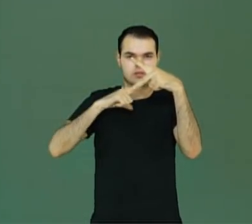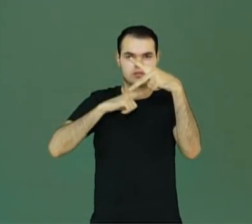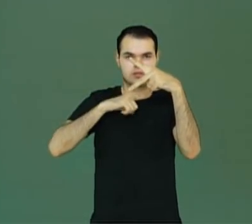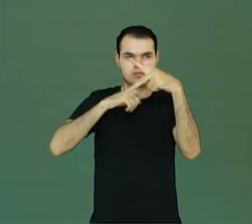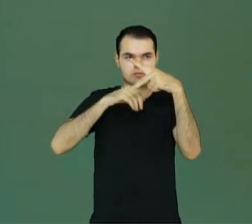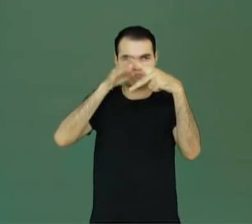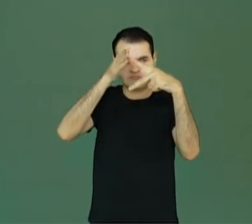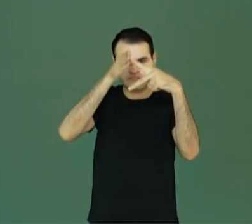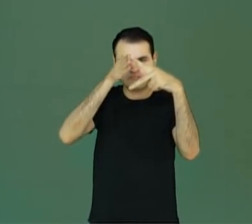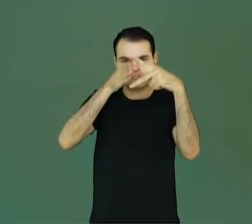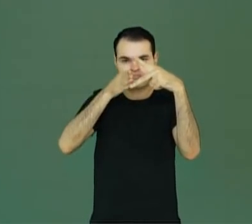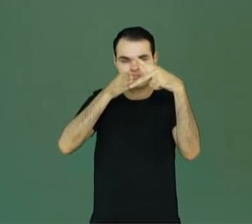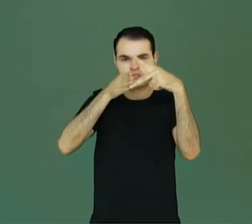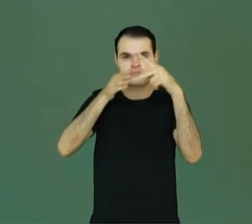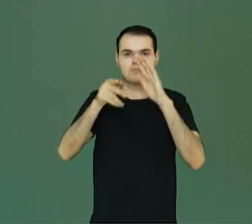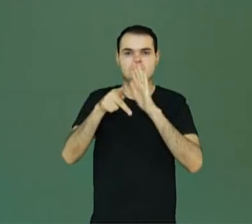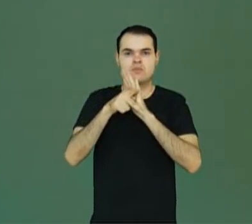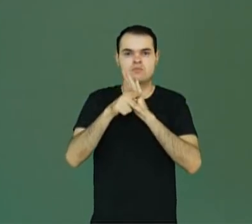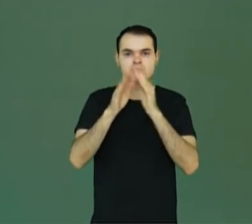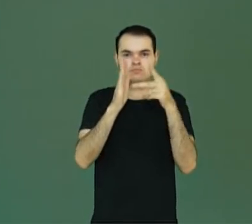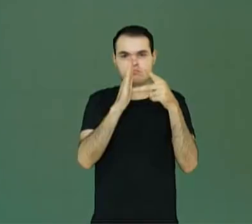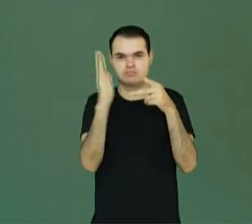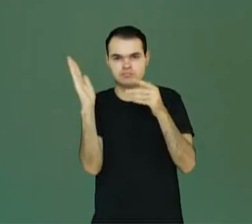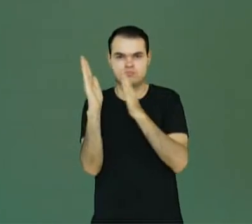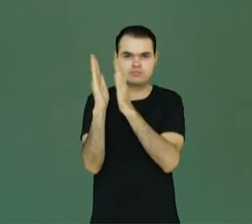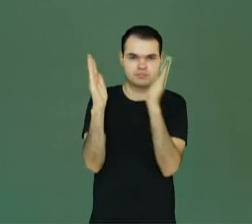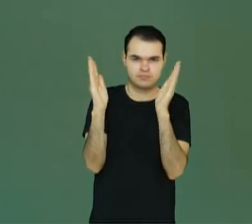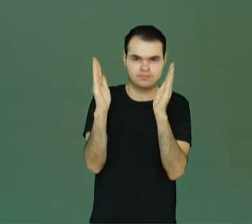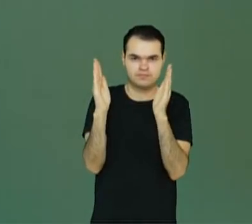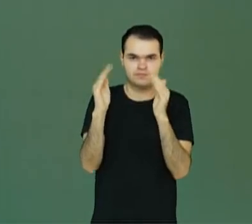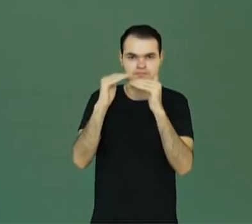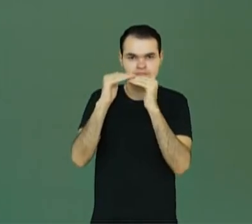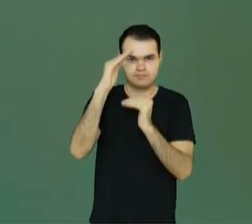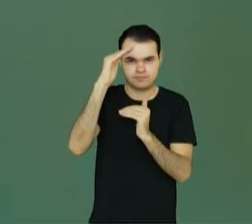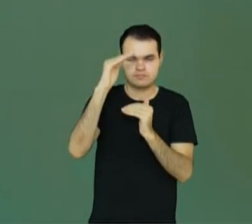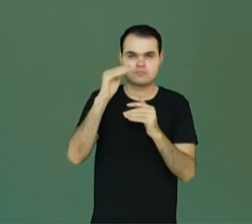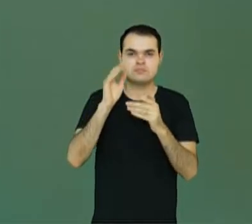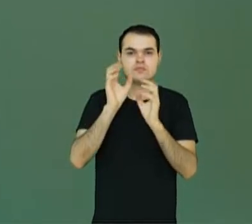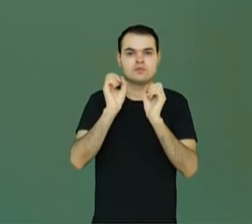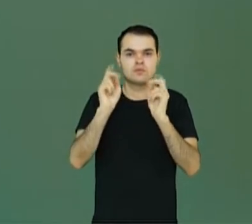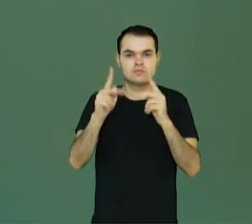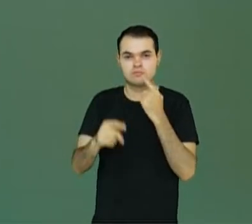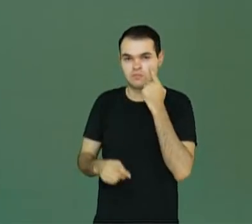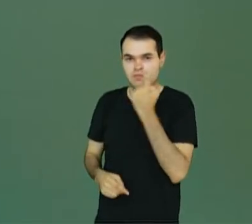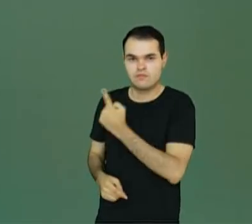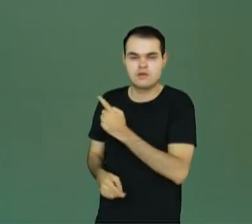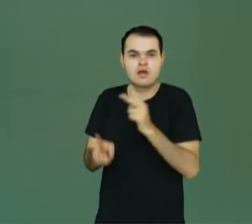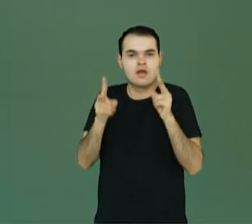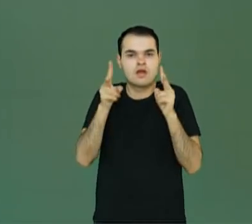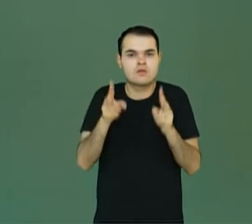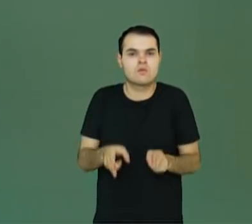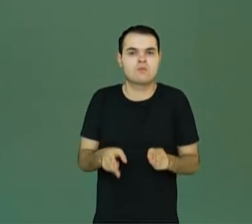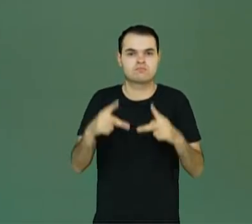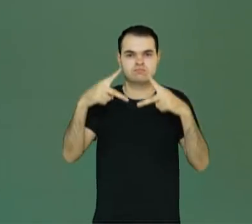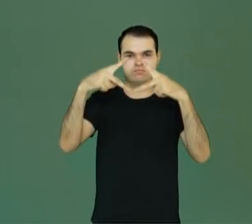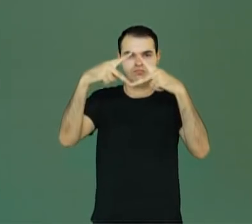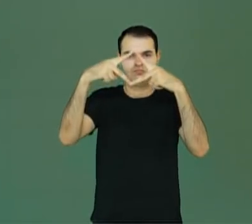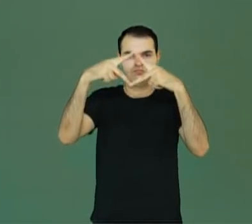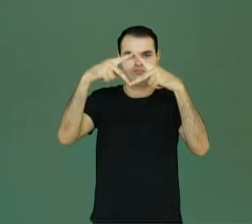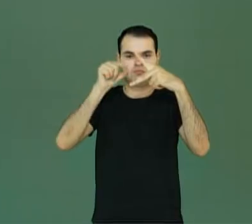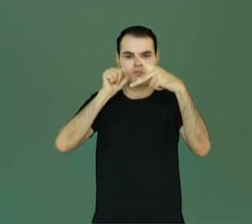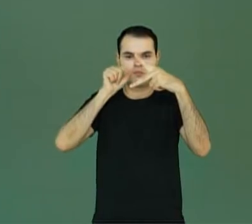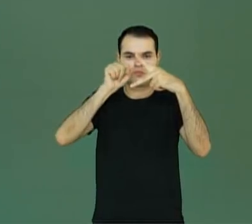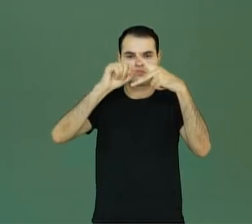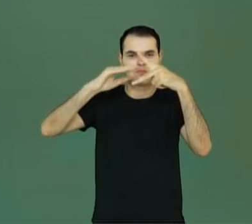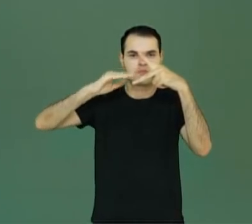esse ponto aqui, ó, divide essa diagonal ao meio e essa diagonal ao meio. E a mesma coisa para o losango de baixo. Esse ponto aqui